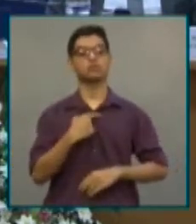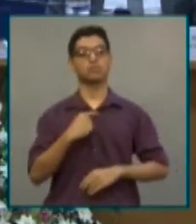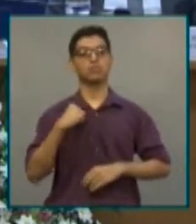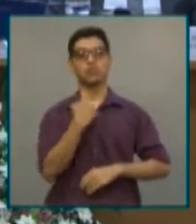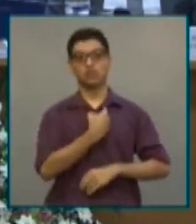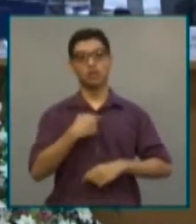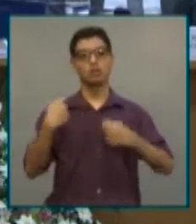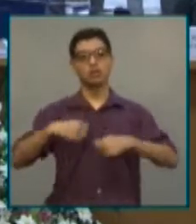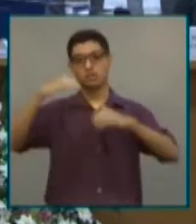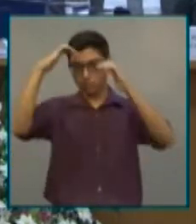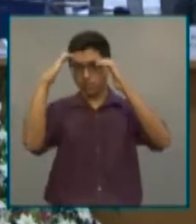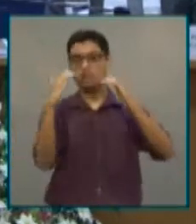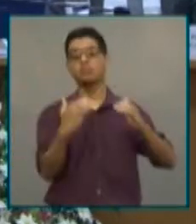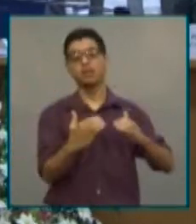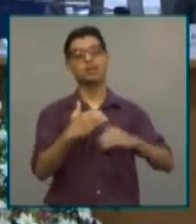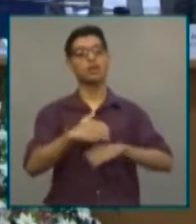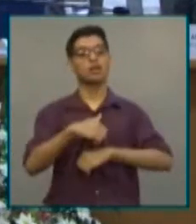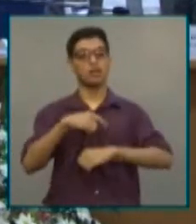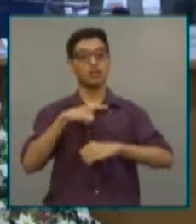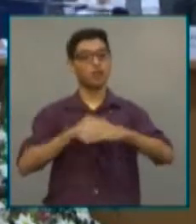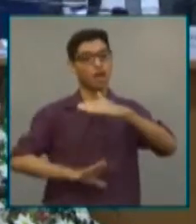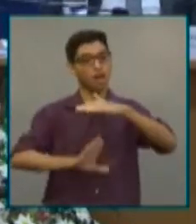célere em, no máximo, 30 dias.